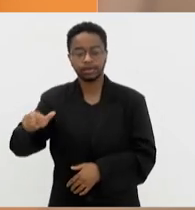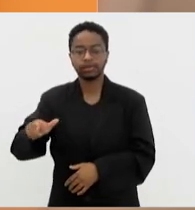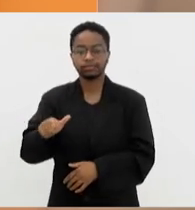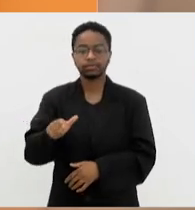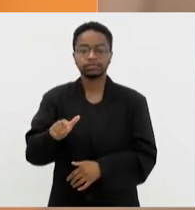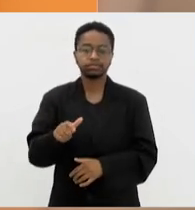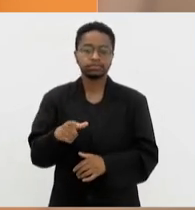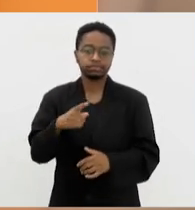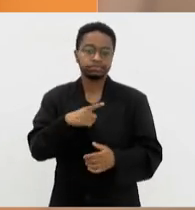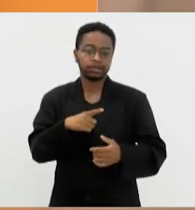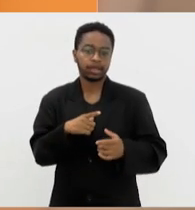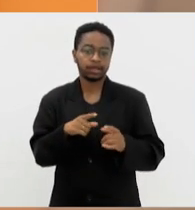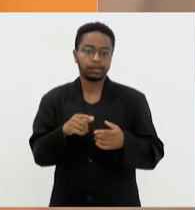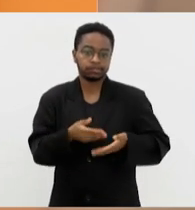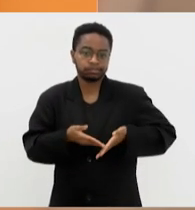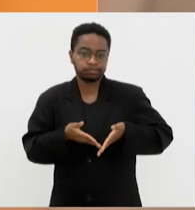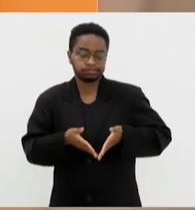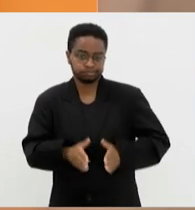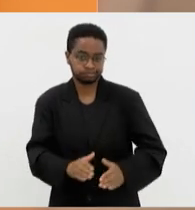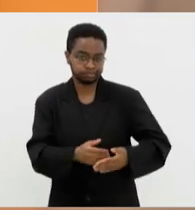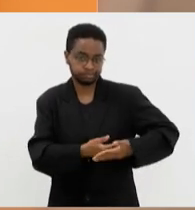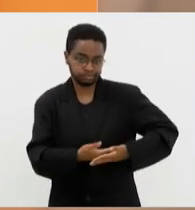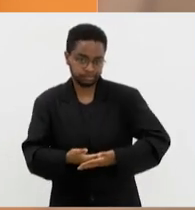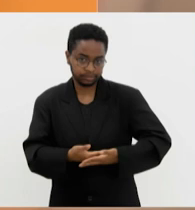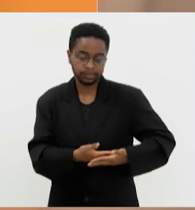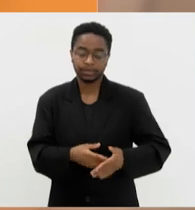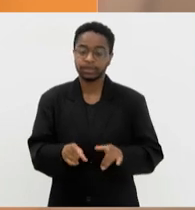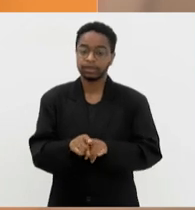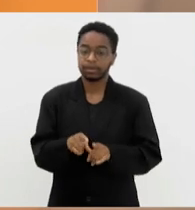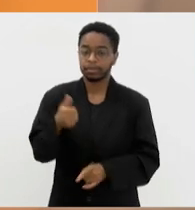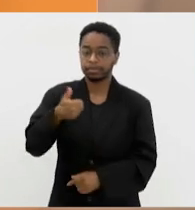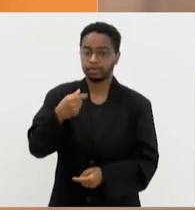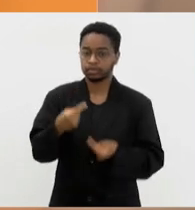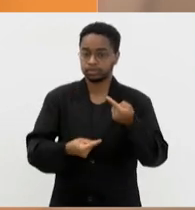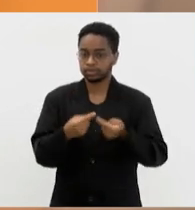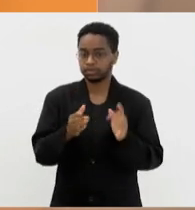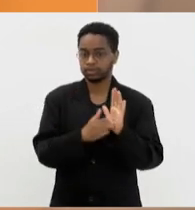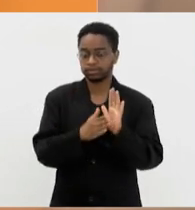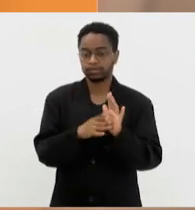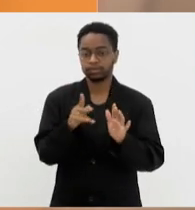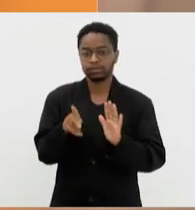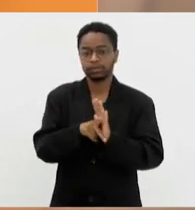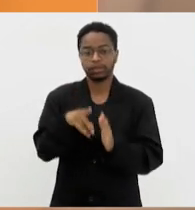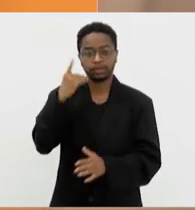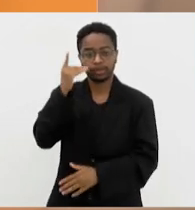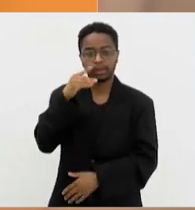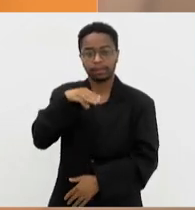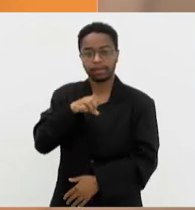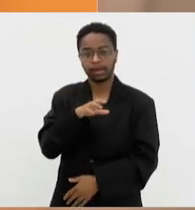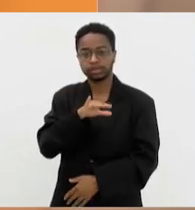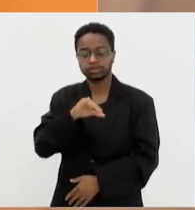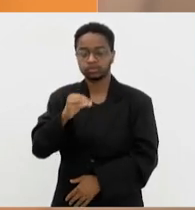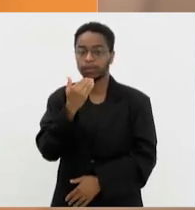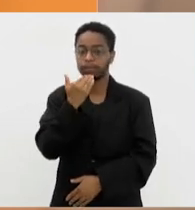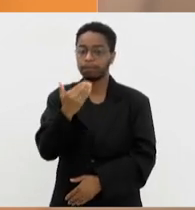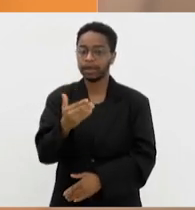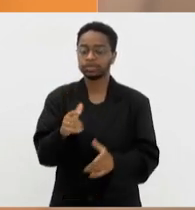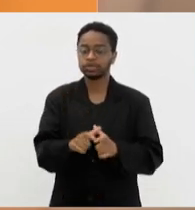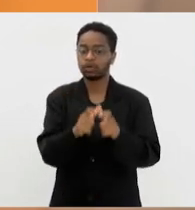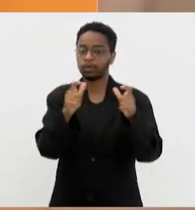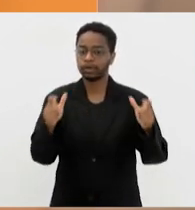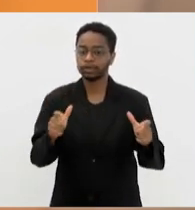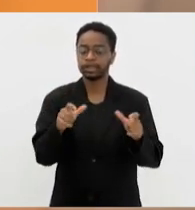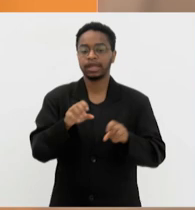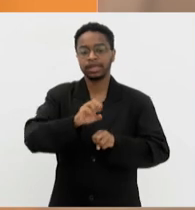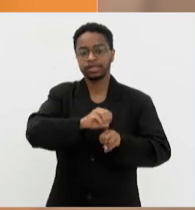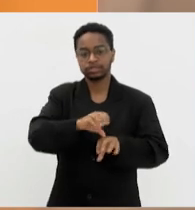a maternidade. Em primeira discussão, proposta do deputado Márcio Canella, que pede a ampliação do